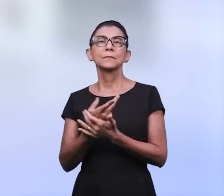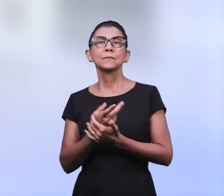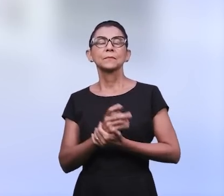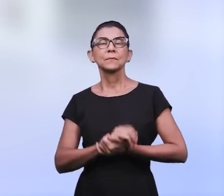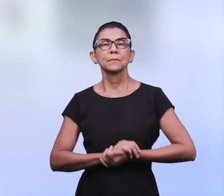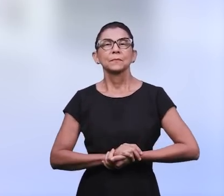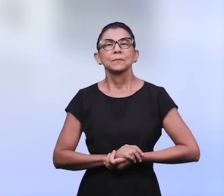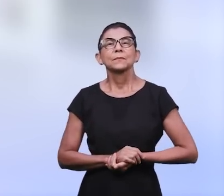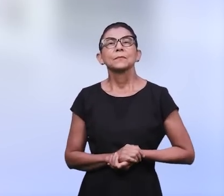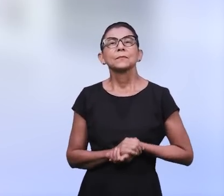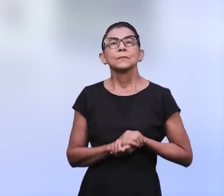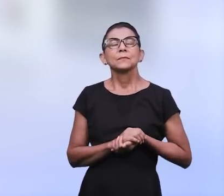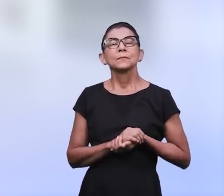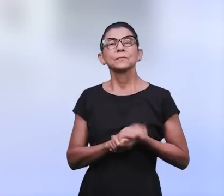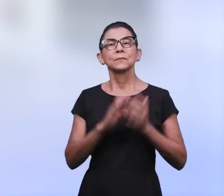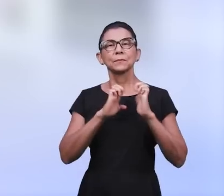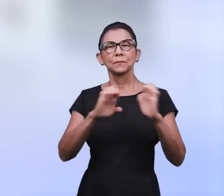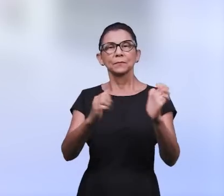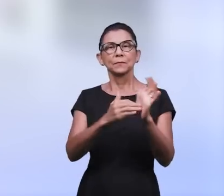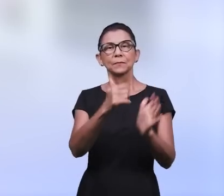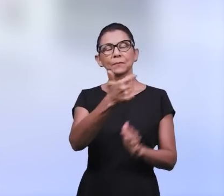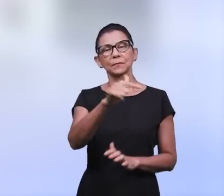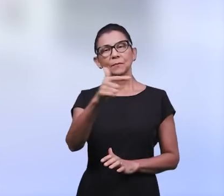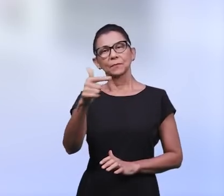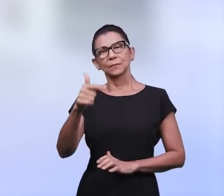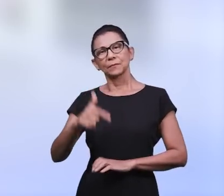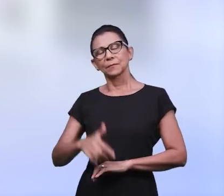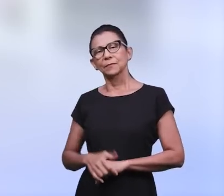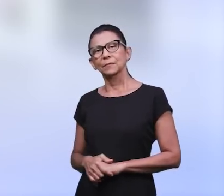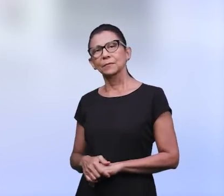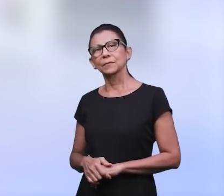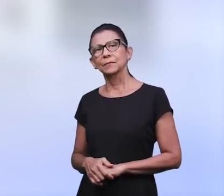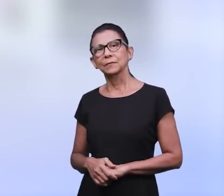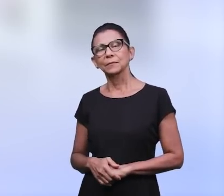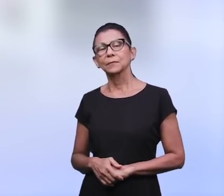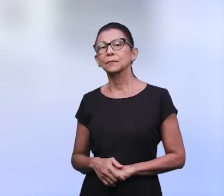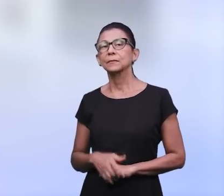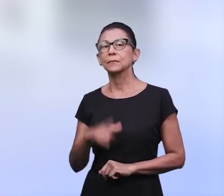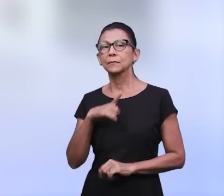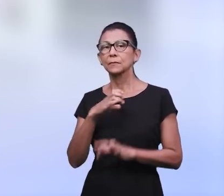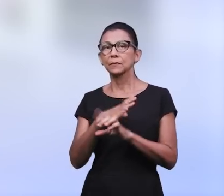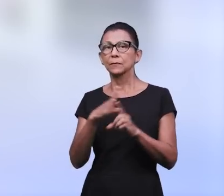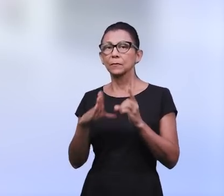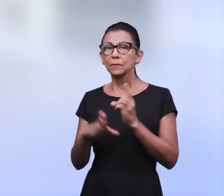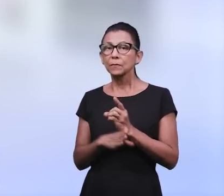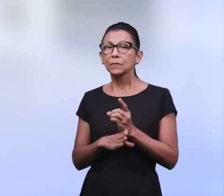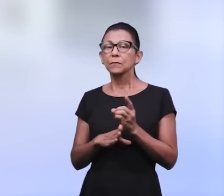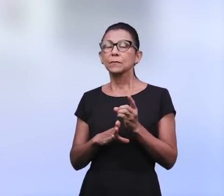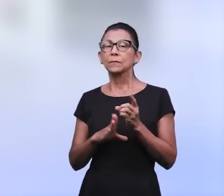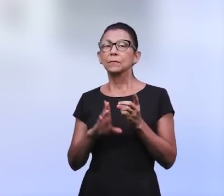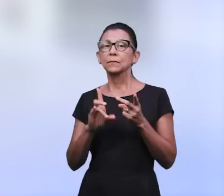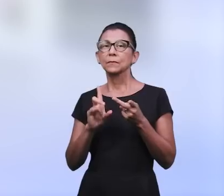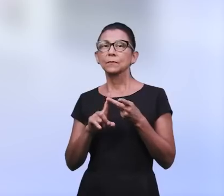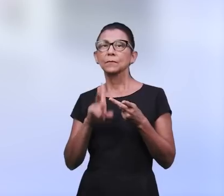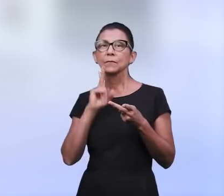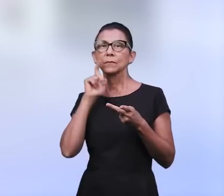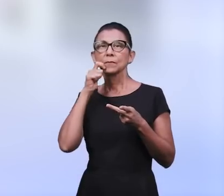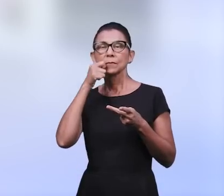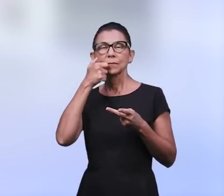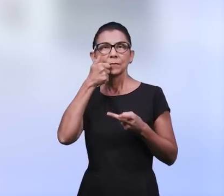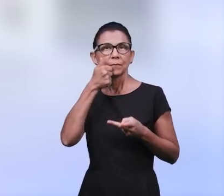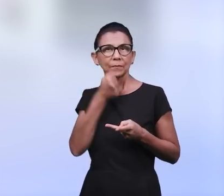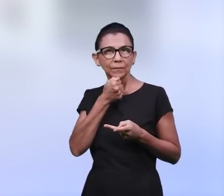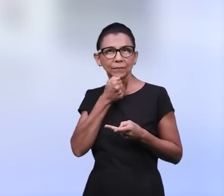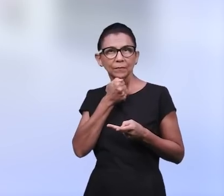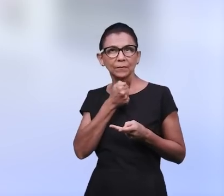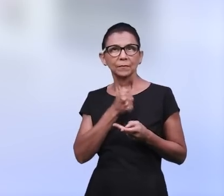uma edição do Evangelho Sem Fronteiras, a qual foi realizado ali um culto com ceia, um momento ali a qual os jovens